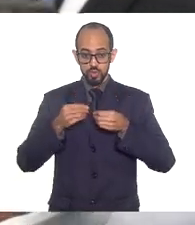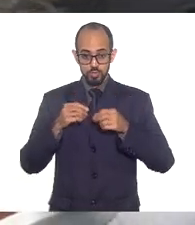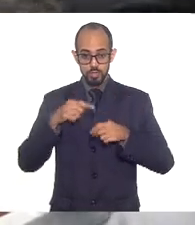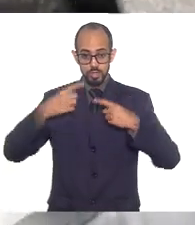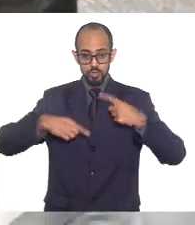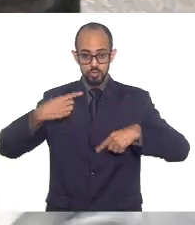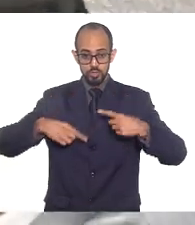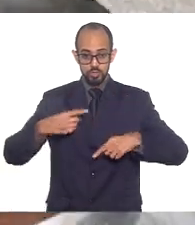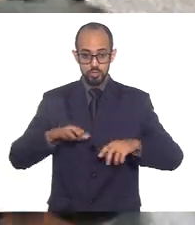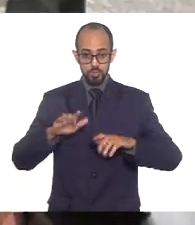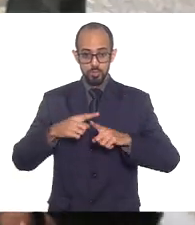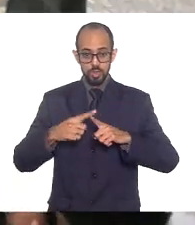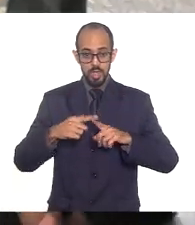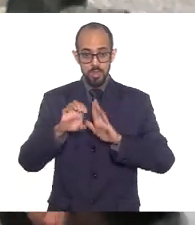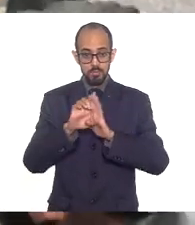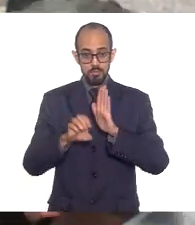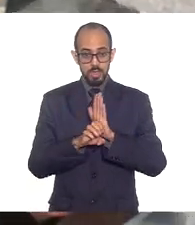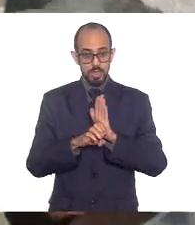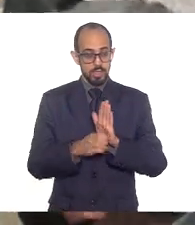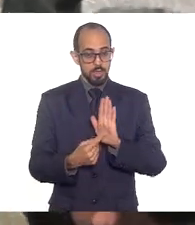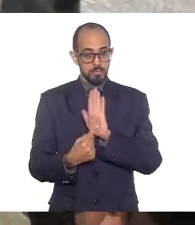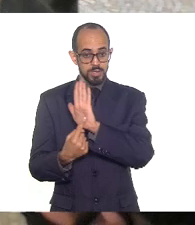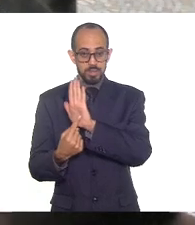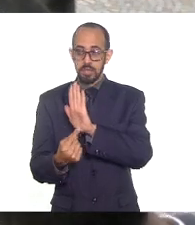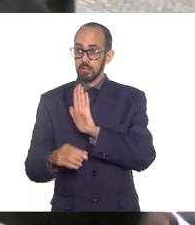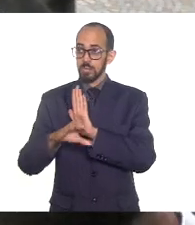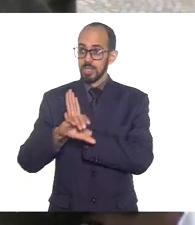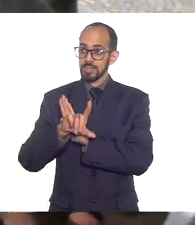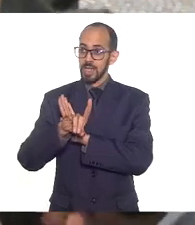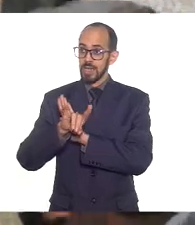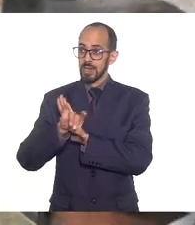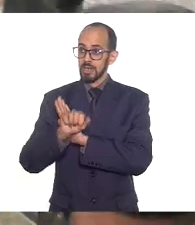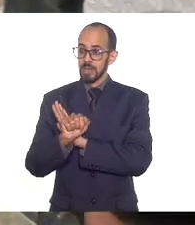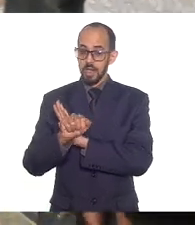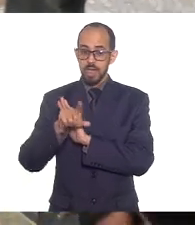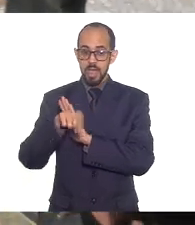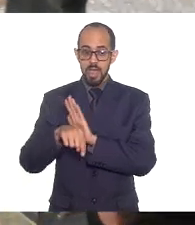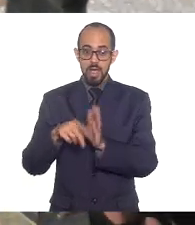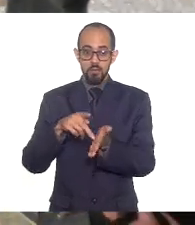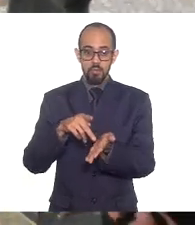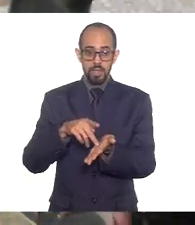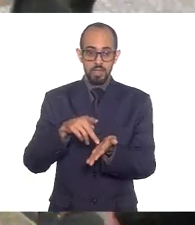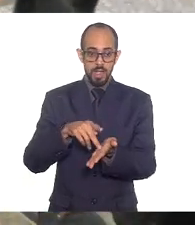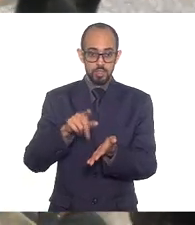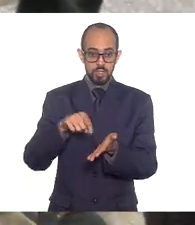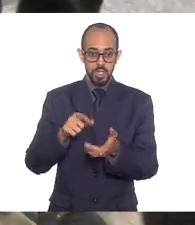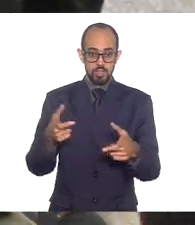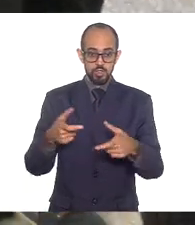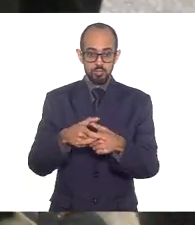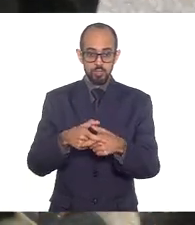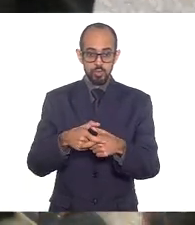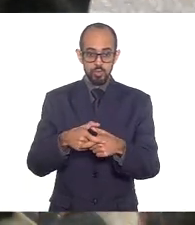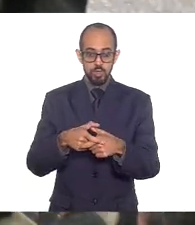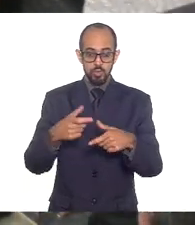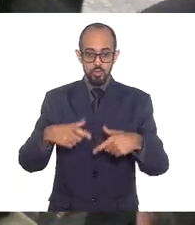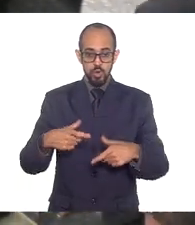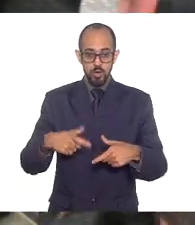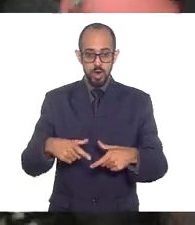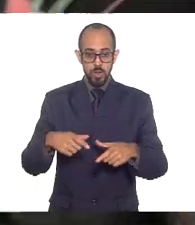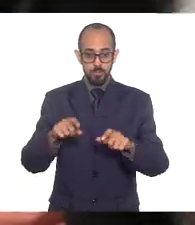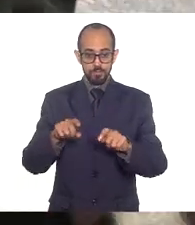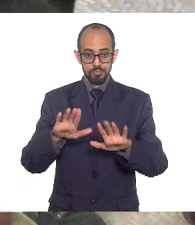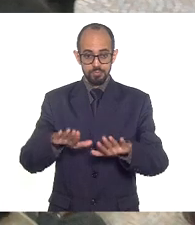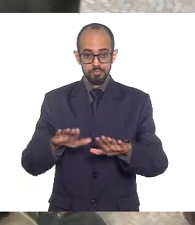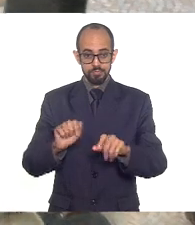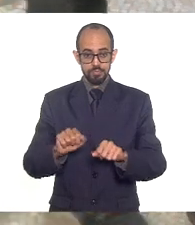que a emenda que foi apresentada pela deputada da série Jordão ela até condiz com a realidade que a diminuir espaço a